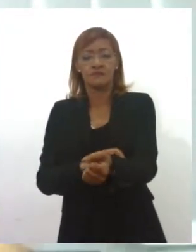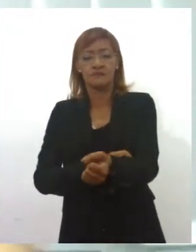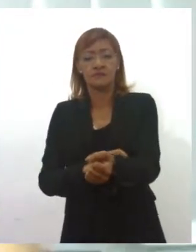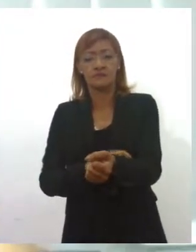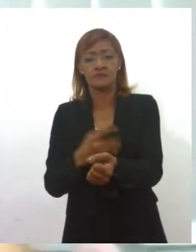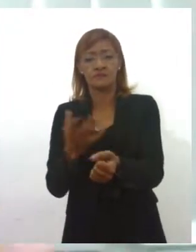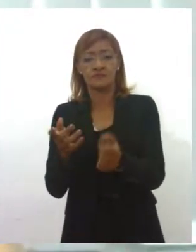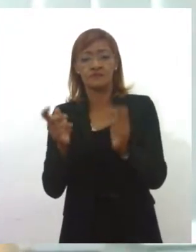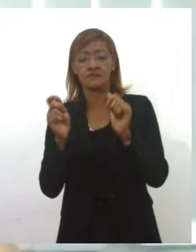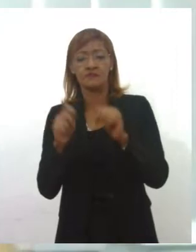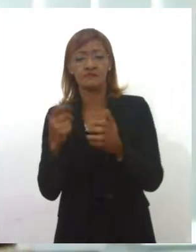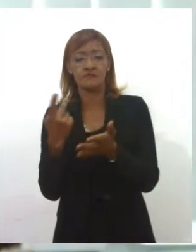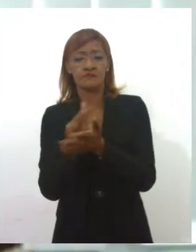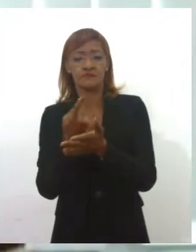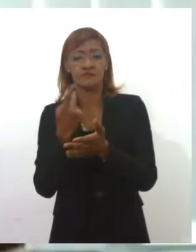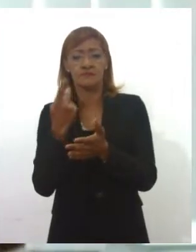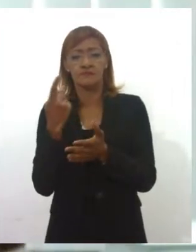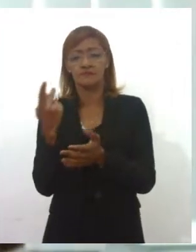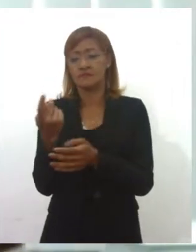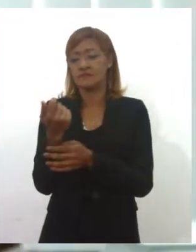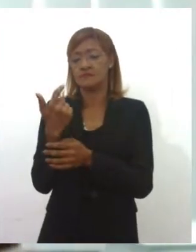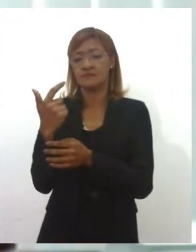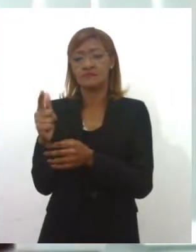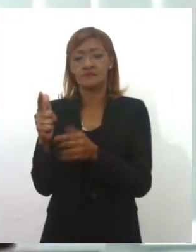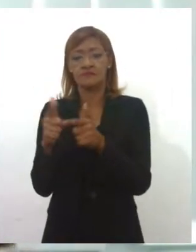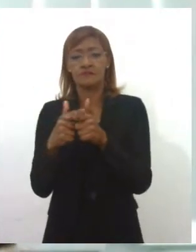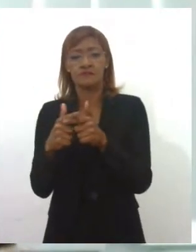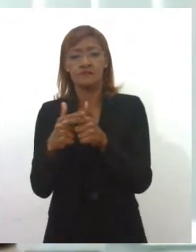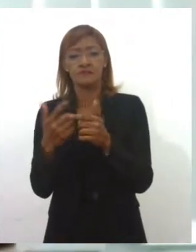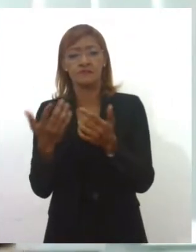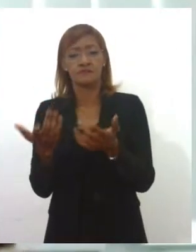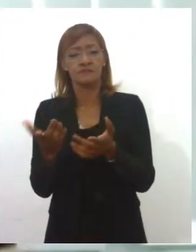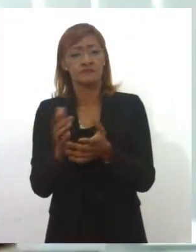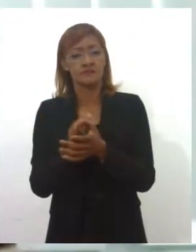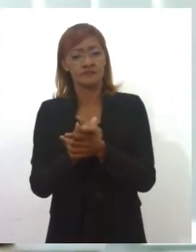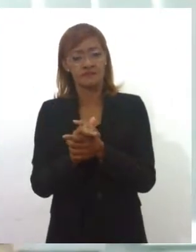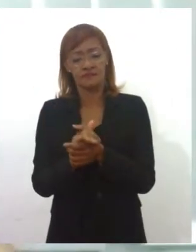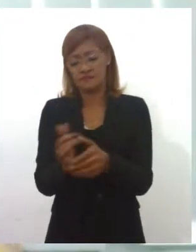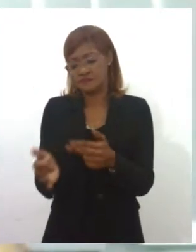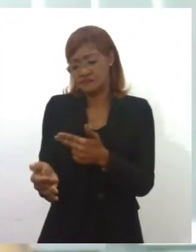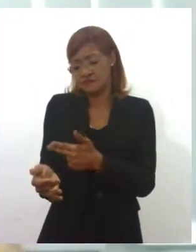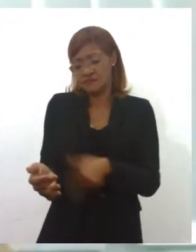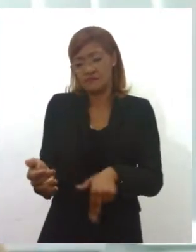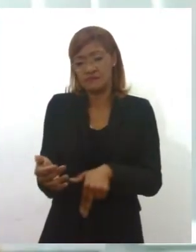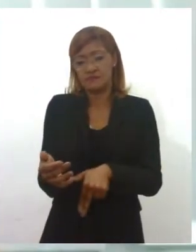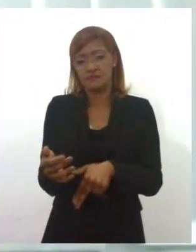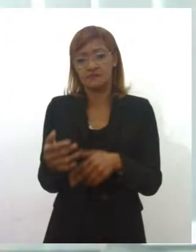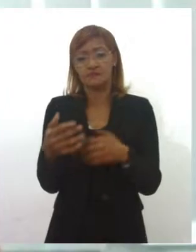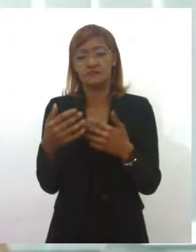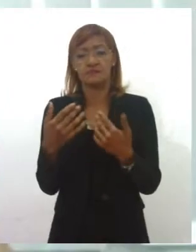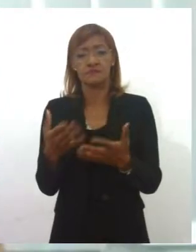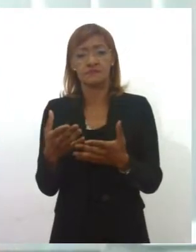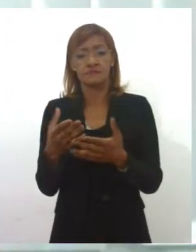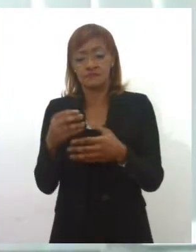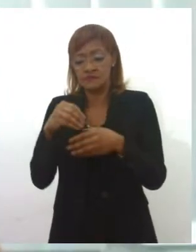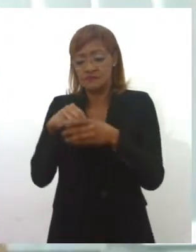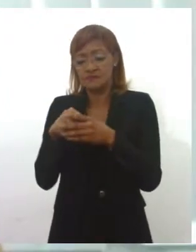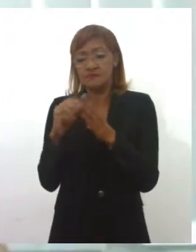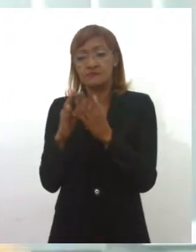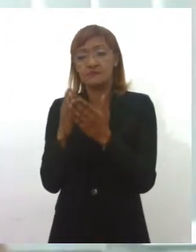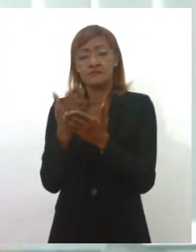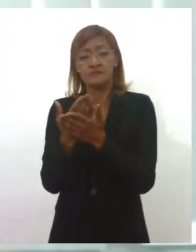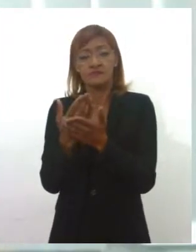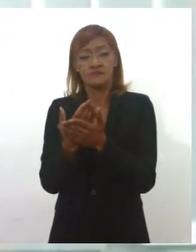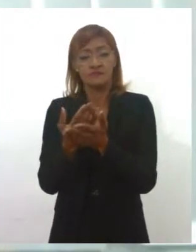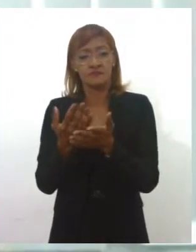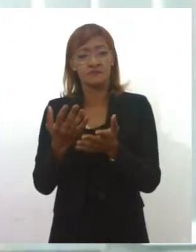pode levar a outros casos maiores né de automutilação e suicídio que começa dentro da própria escola começa